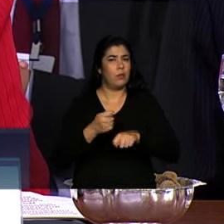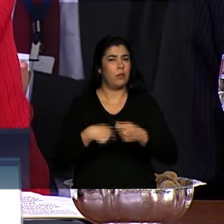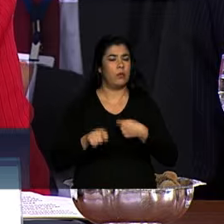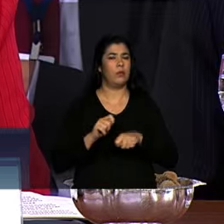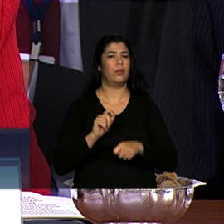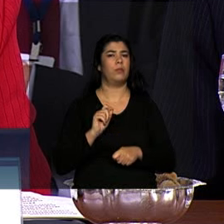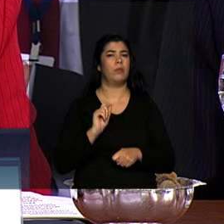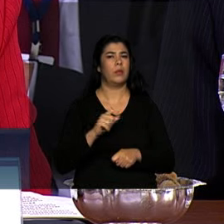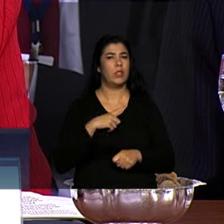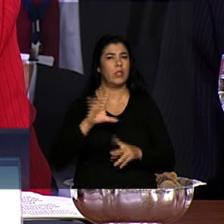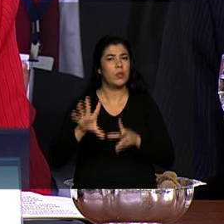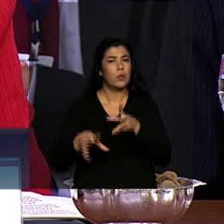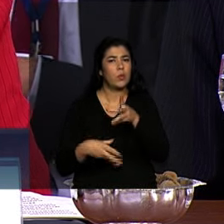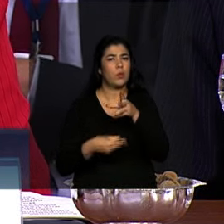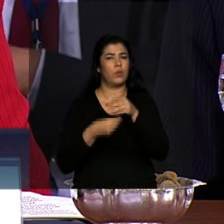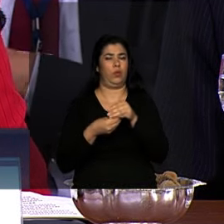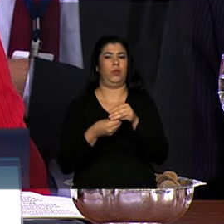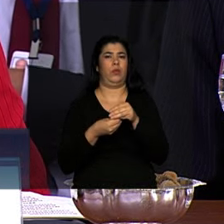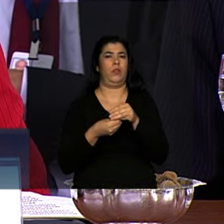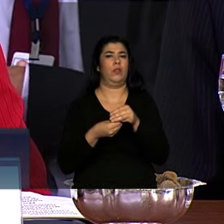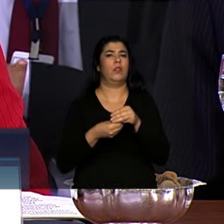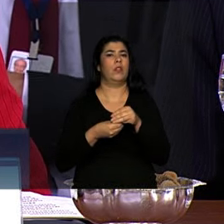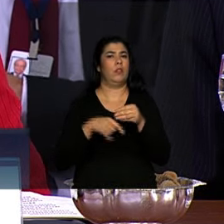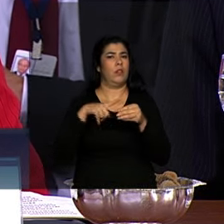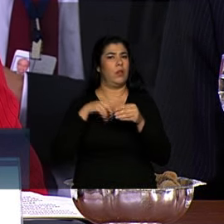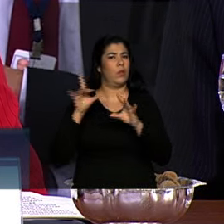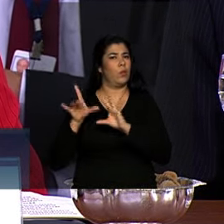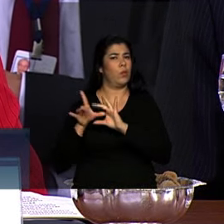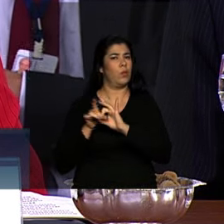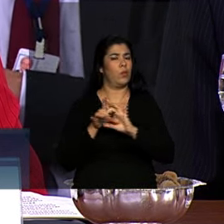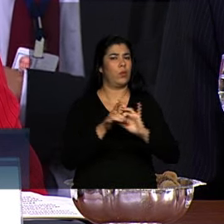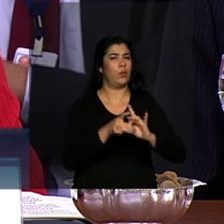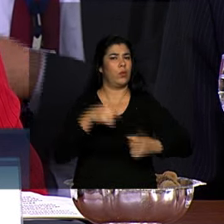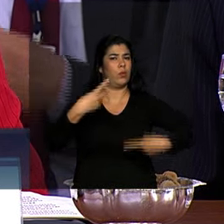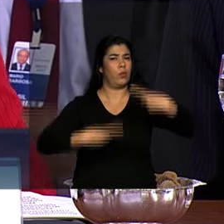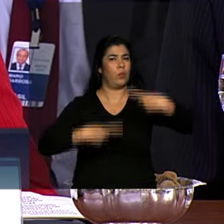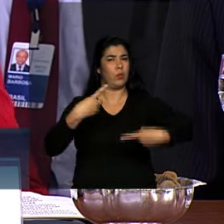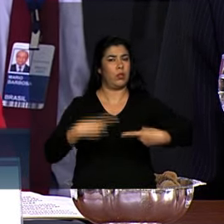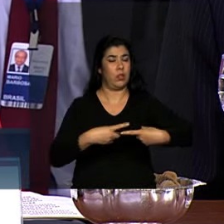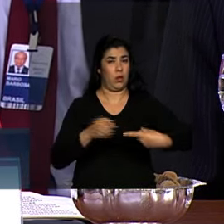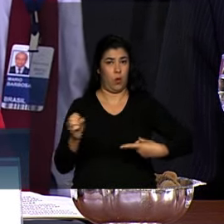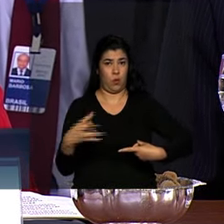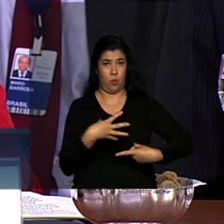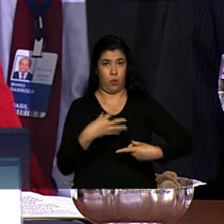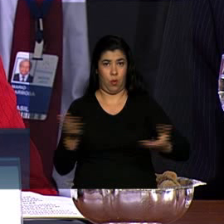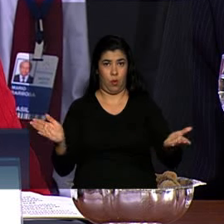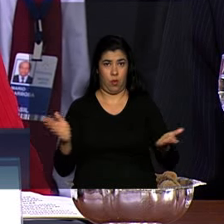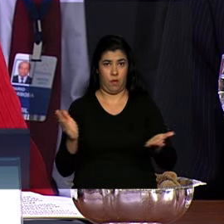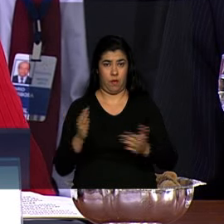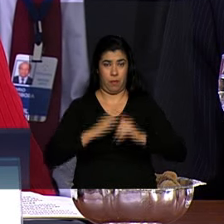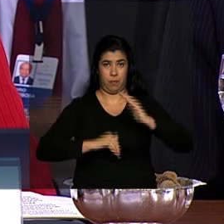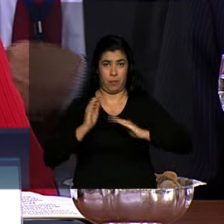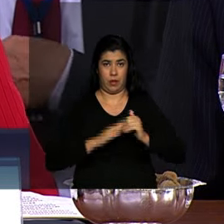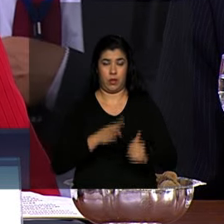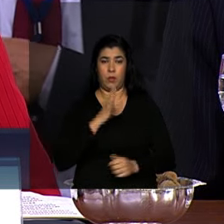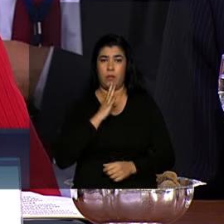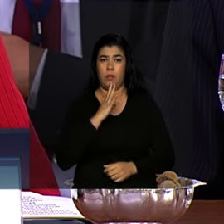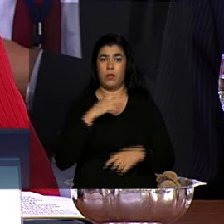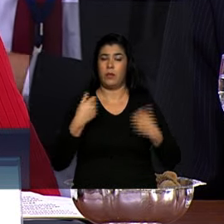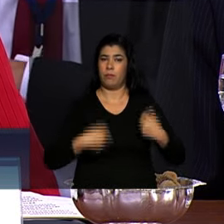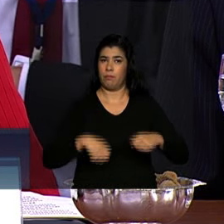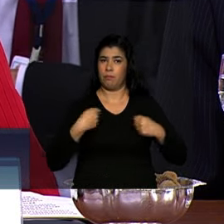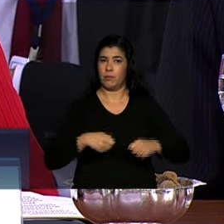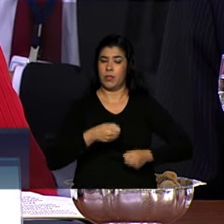economias se insiram de maneira competitiva na chamada era do conhecimento. Devemos investir